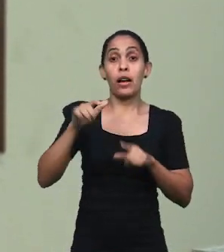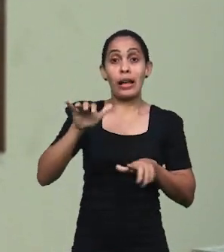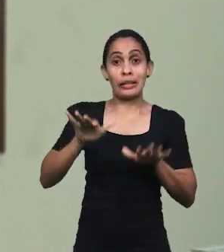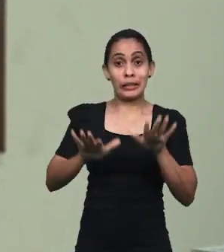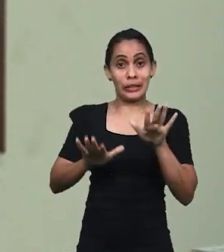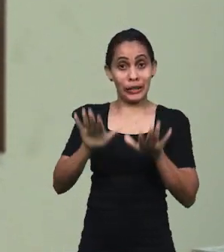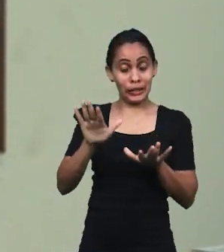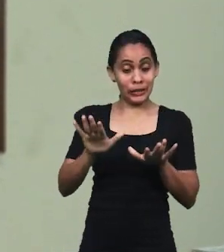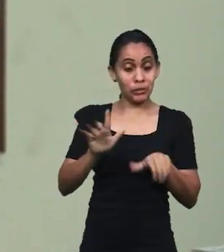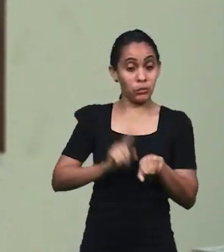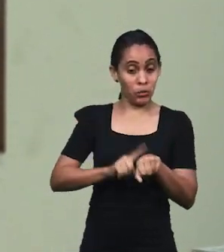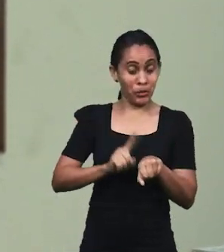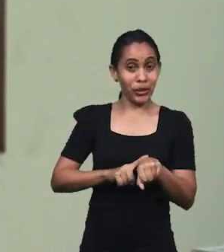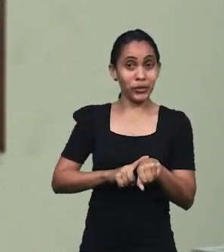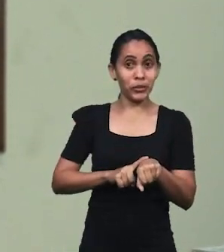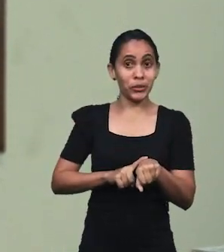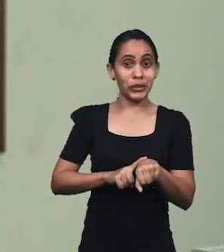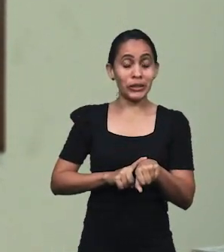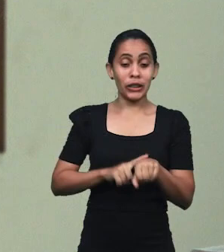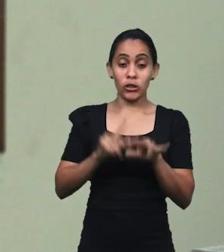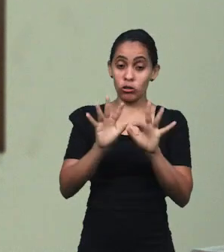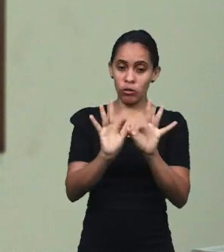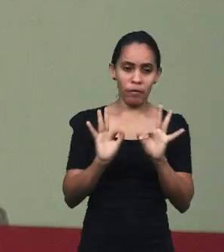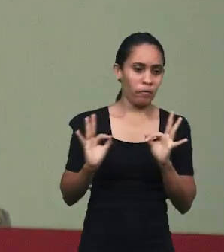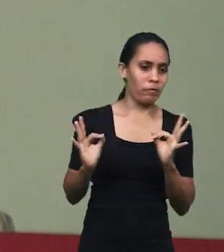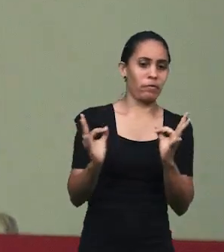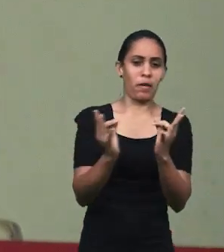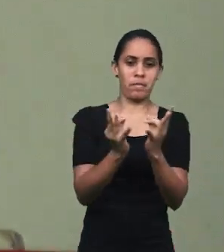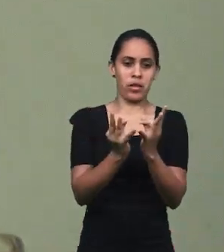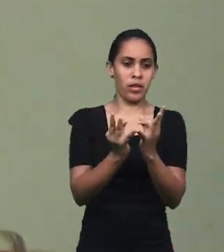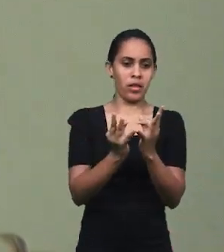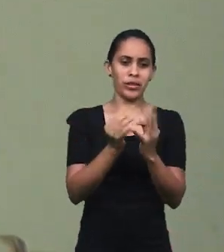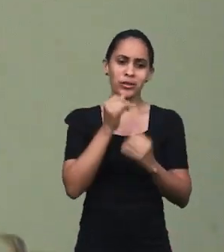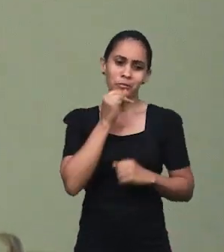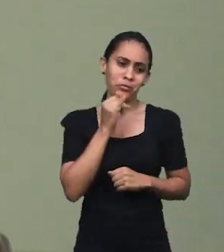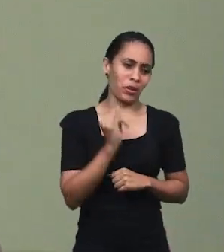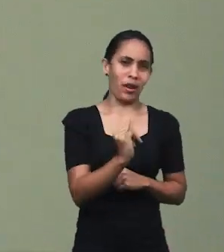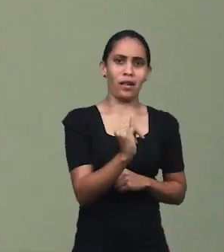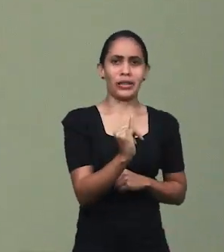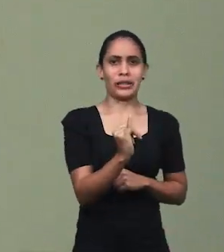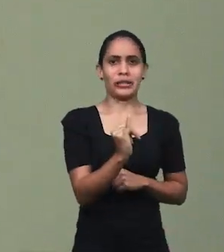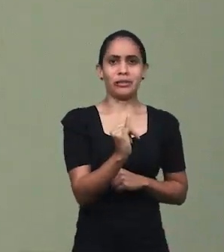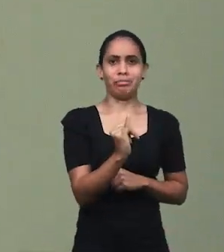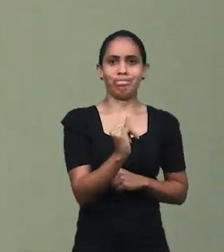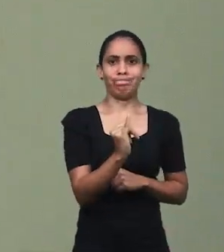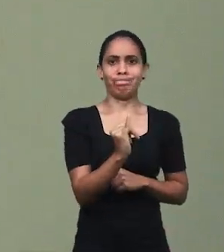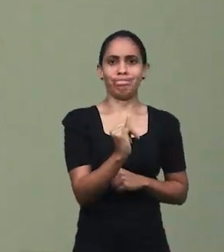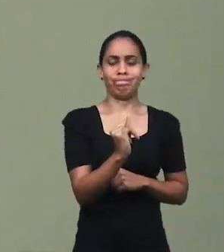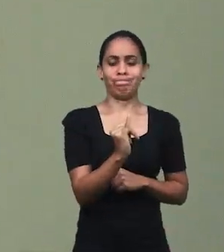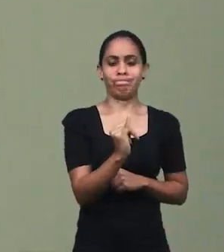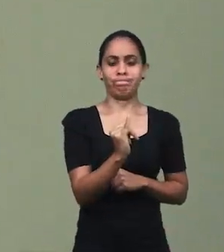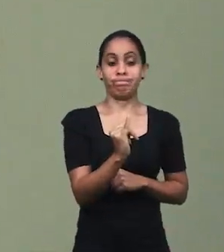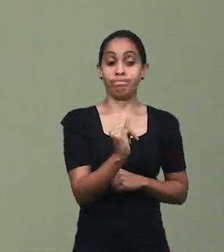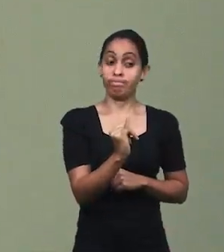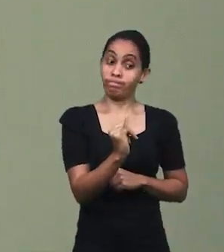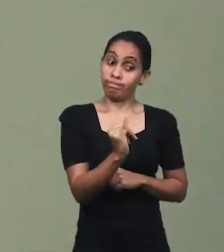Porque às vezes você tem essas situações diante de uma família, de dar uma notícia